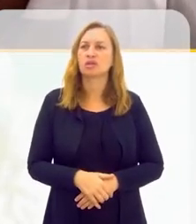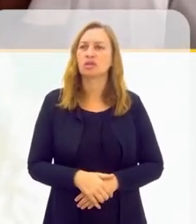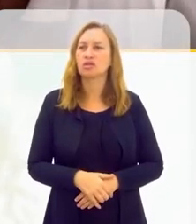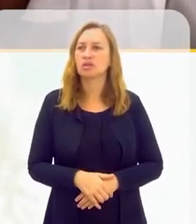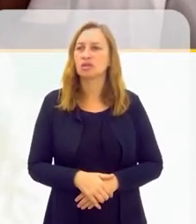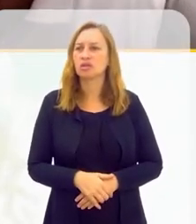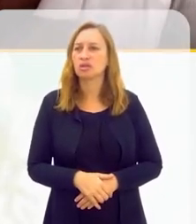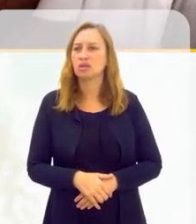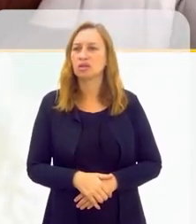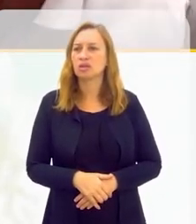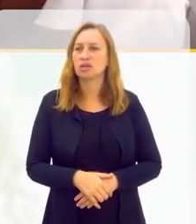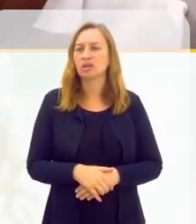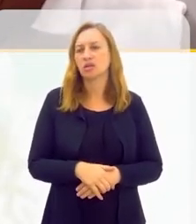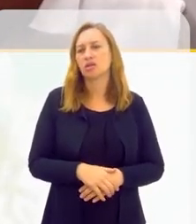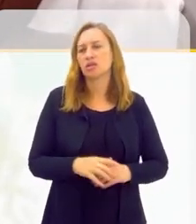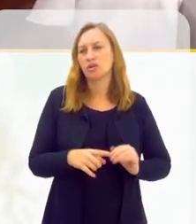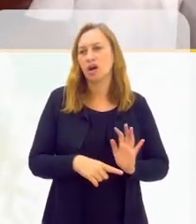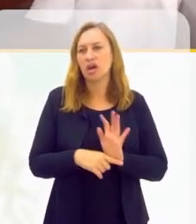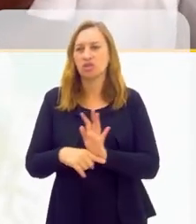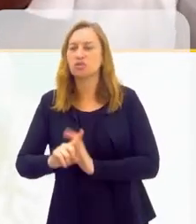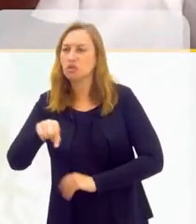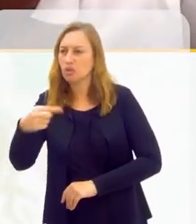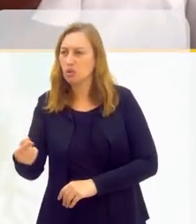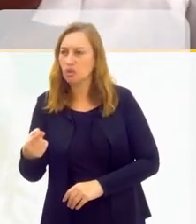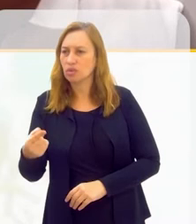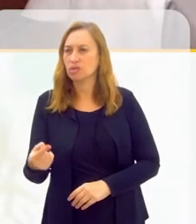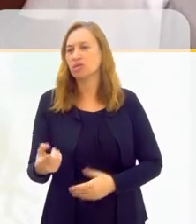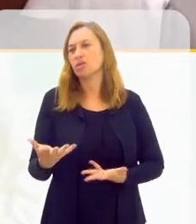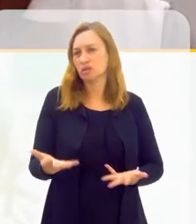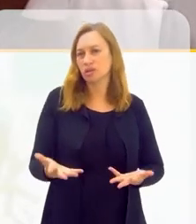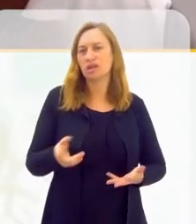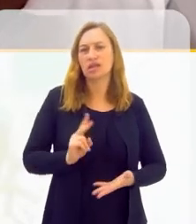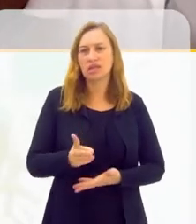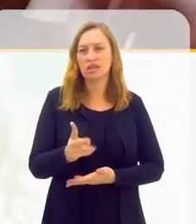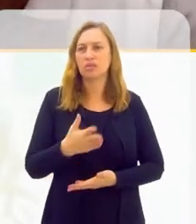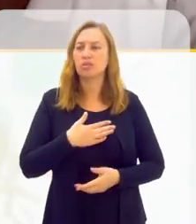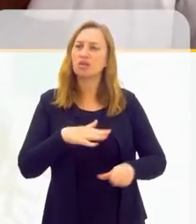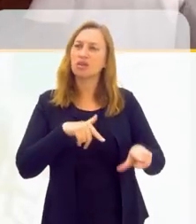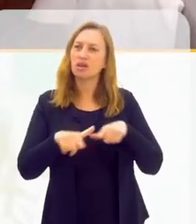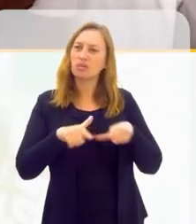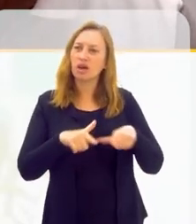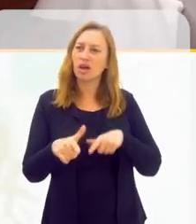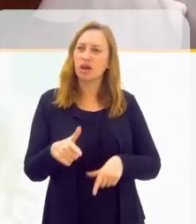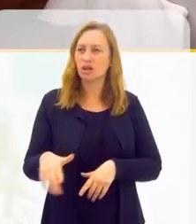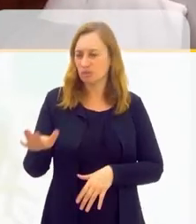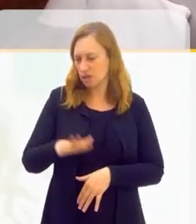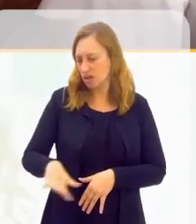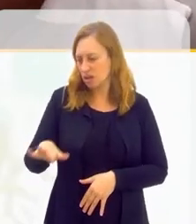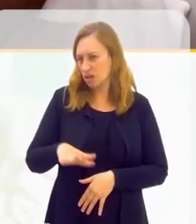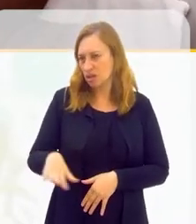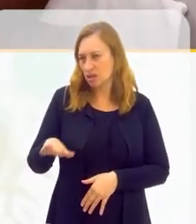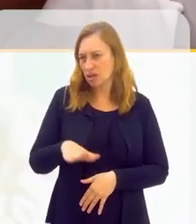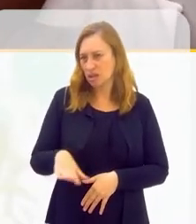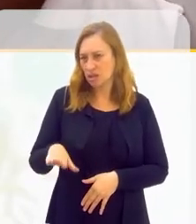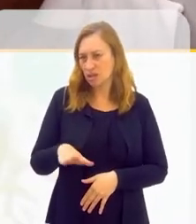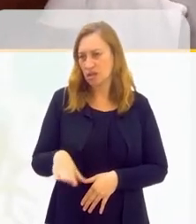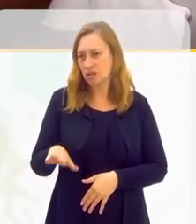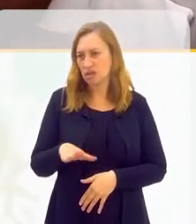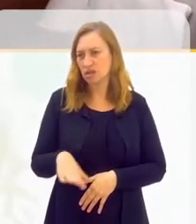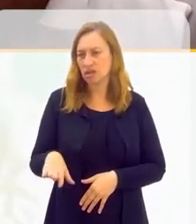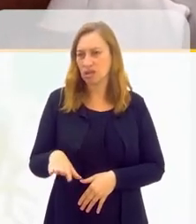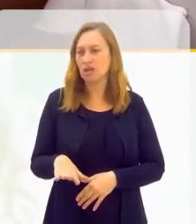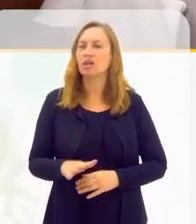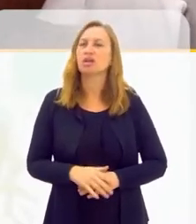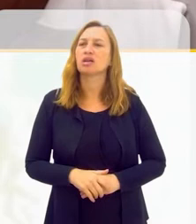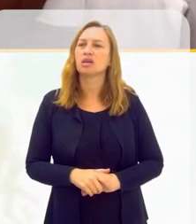haver experiências positivas que umas trazem outras. Recentemente, no clube onde eu trabalho, houve uma criança com um determinado síndrome, não vale a